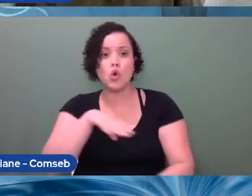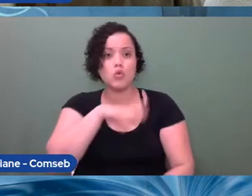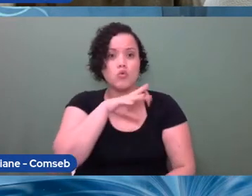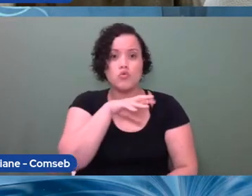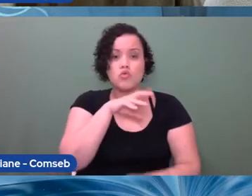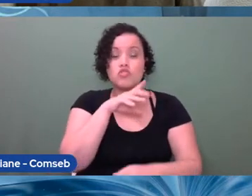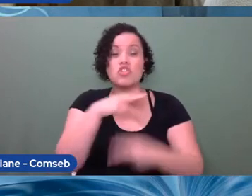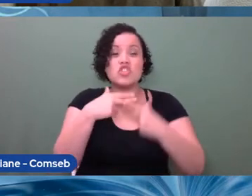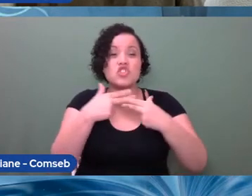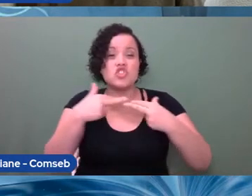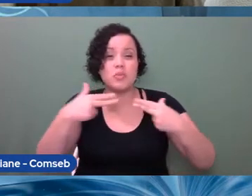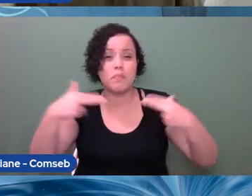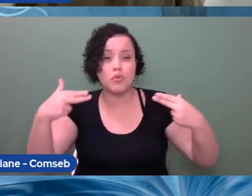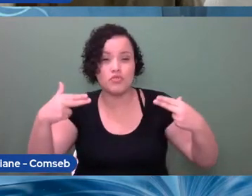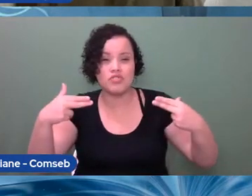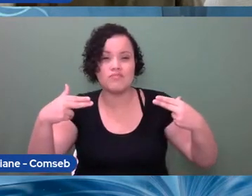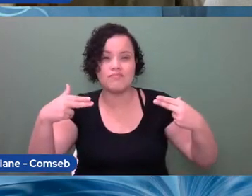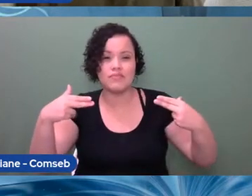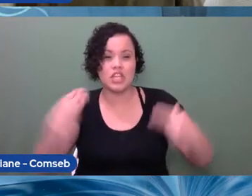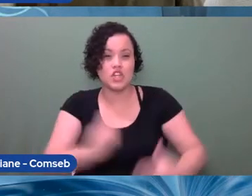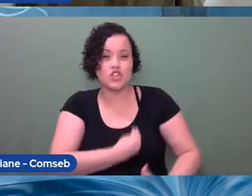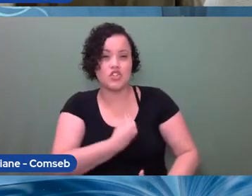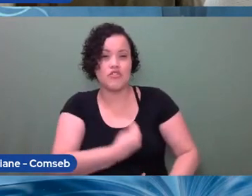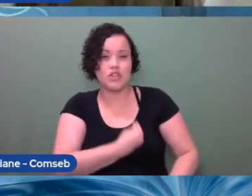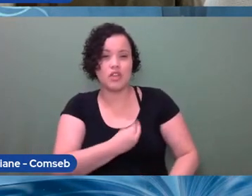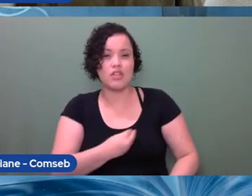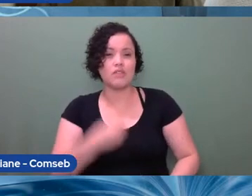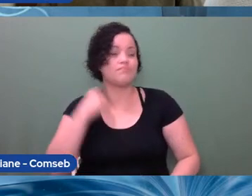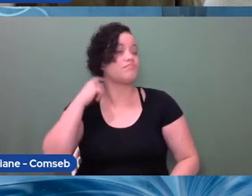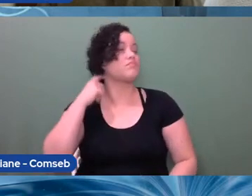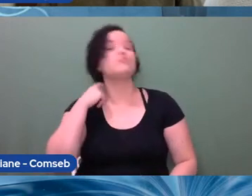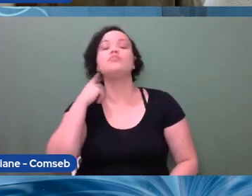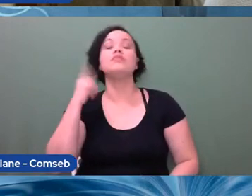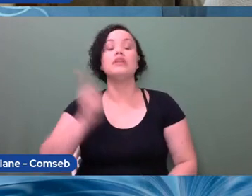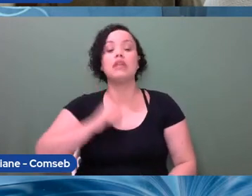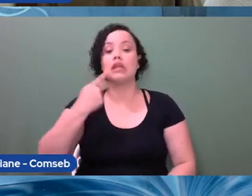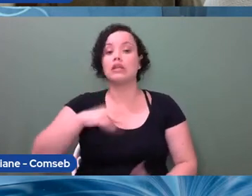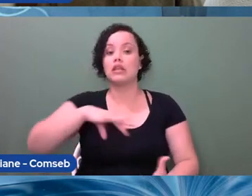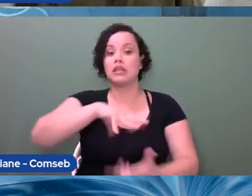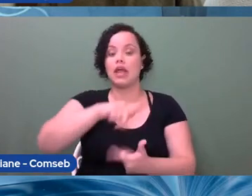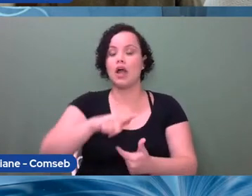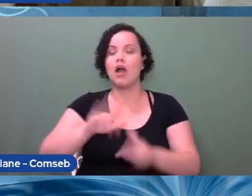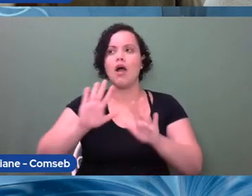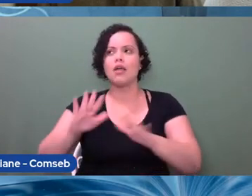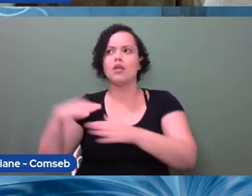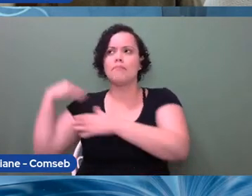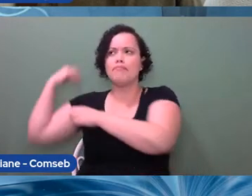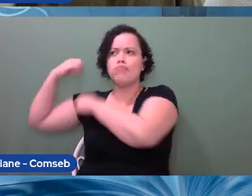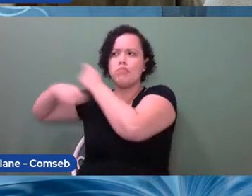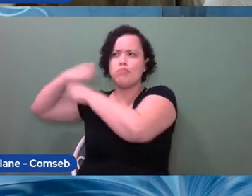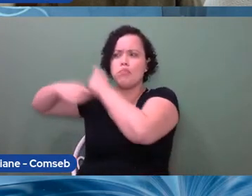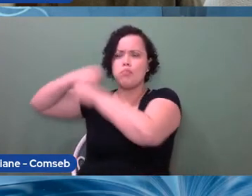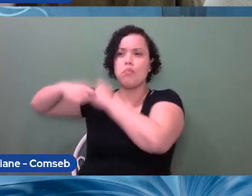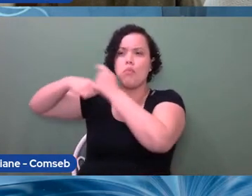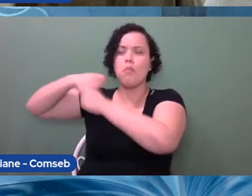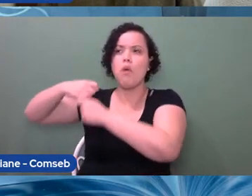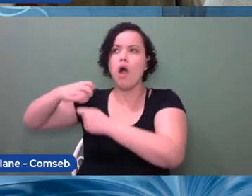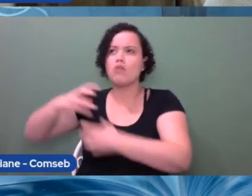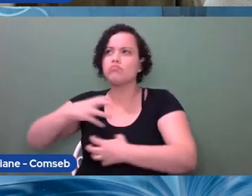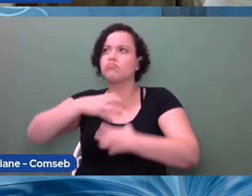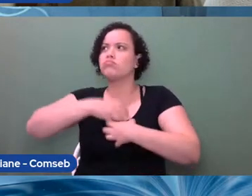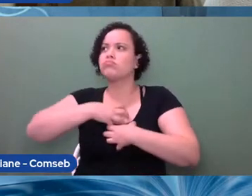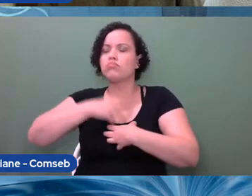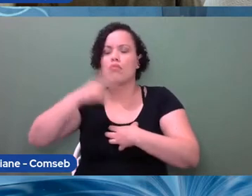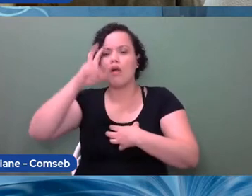Terra. Quando ele adquire a consciência da própria individualidade, ele deixa de ser princípio